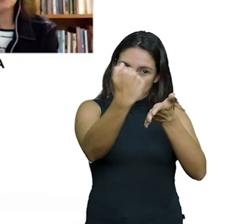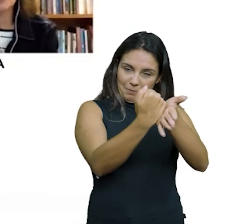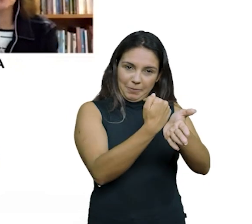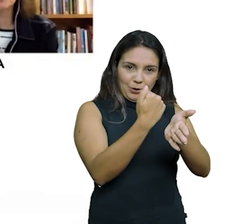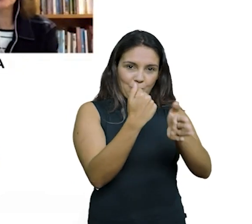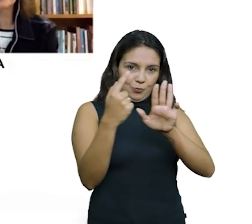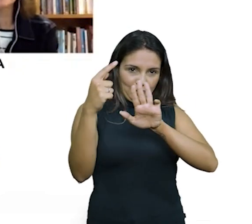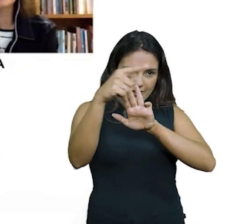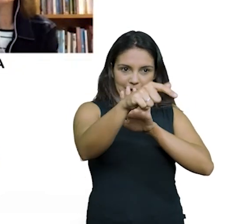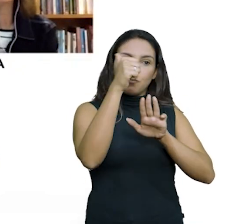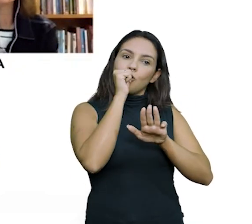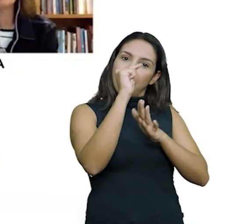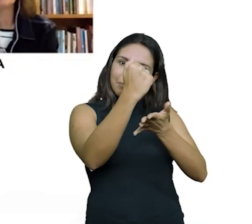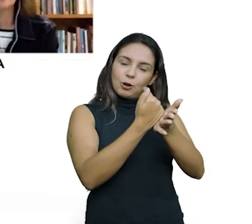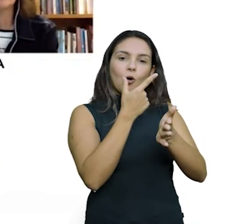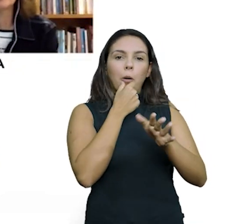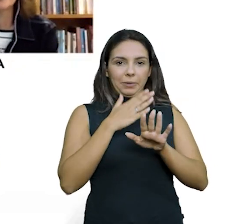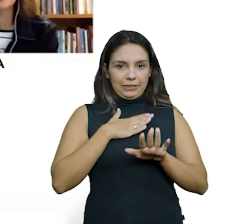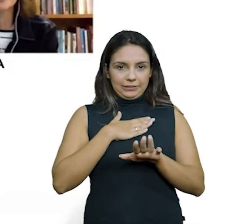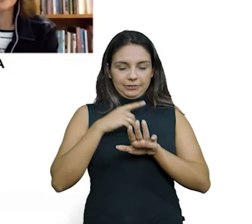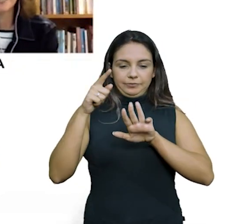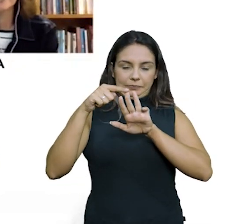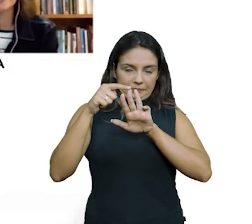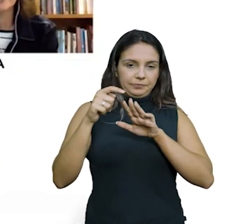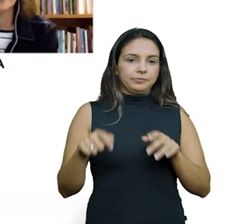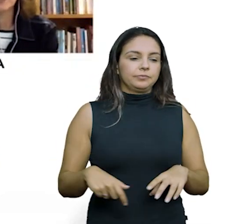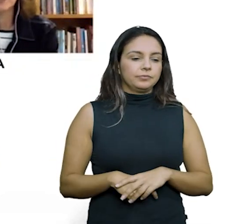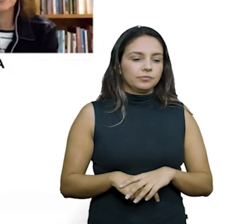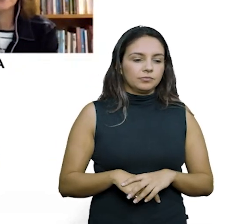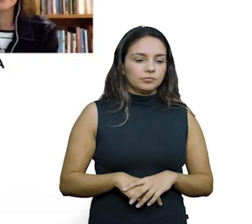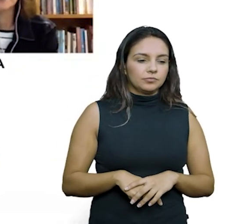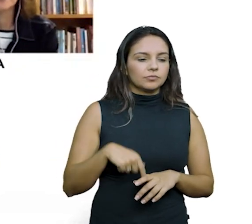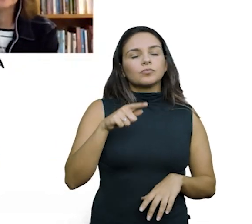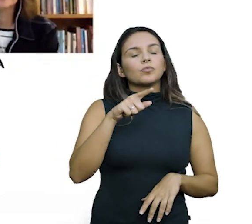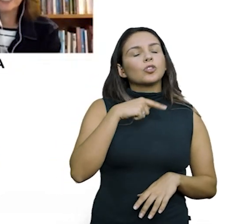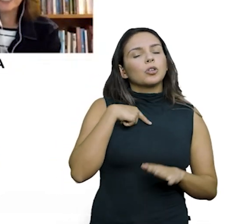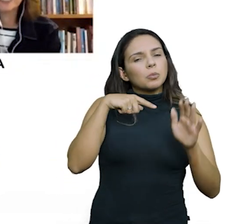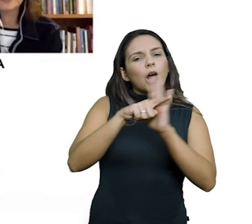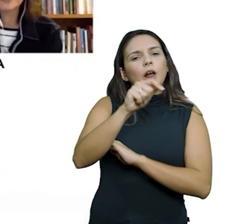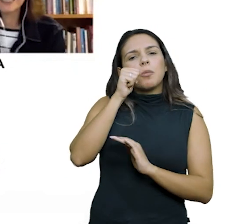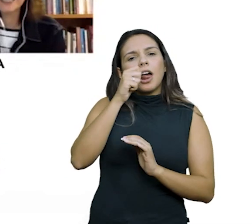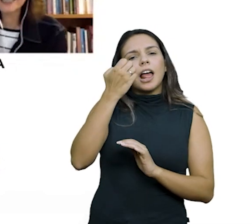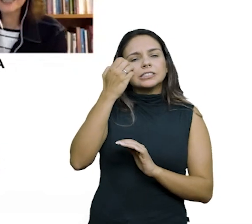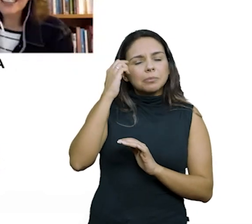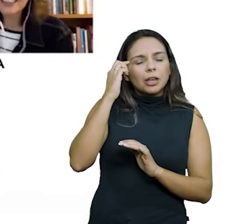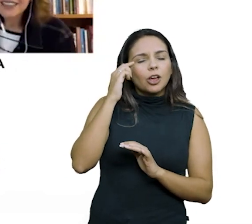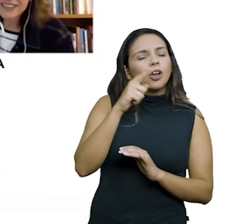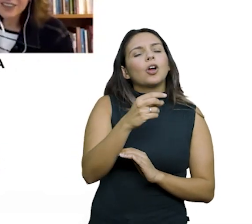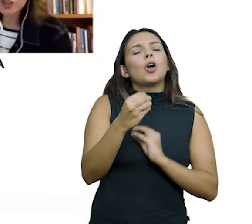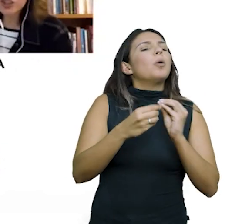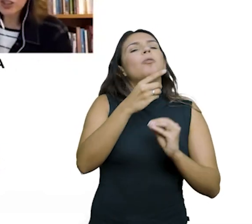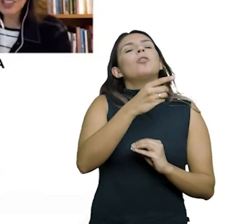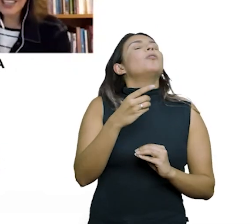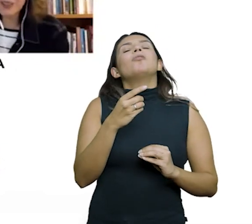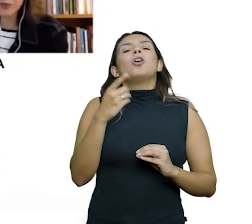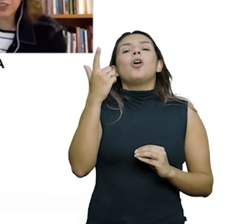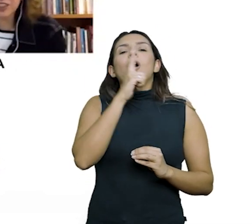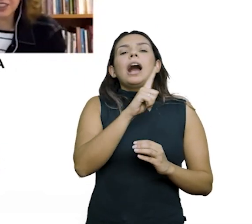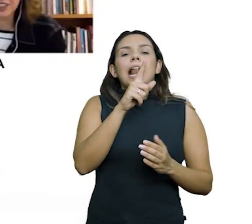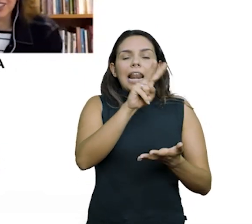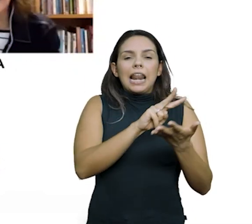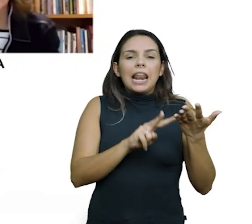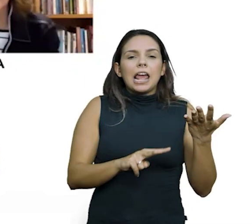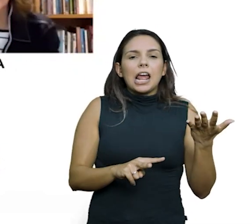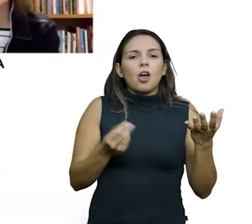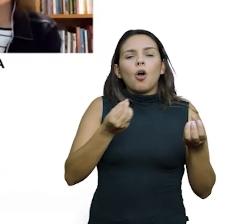pergunta. Como é que você está saindo nessa empreitada? Eu sei que você lê 12 jornais por dia online,